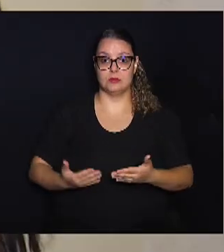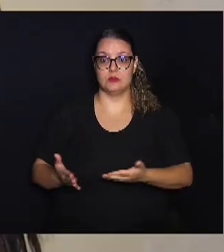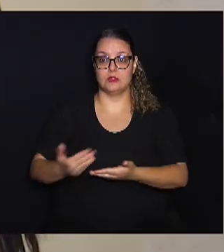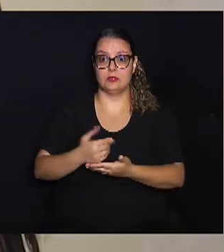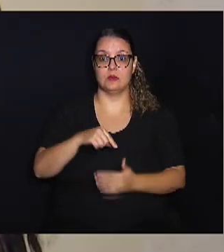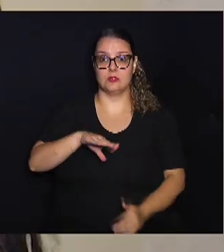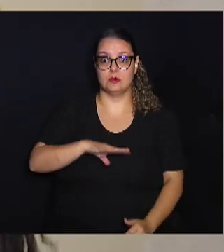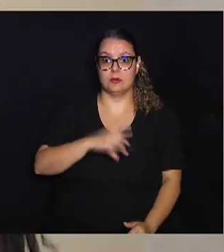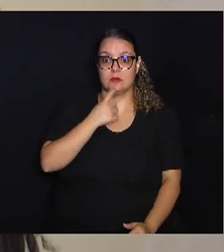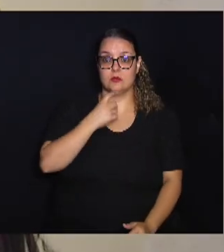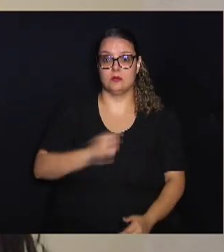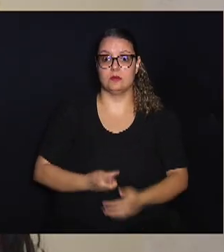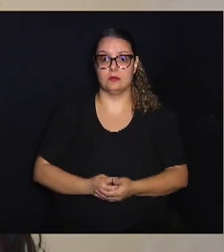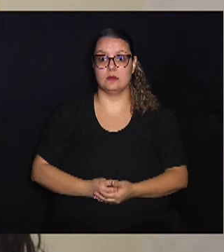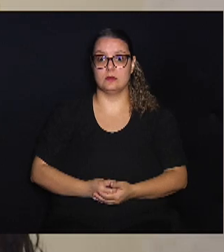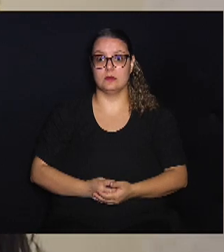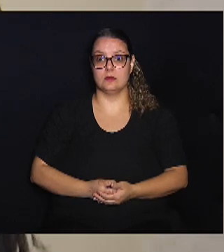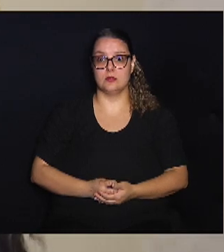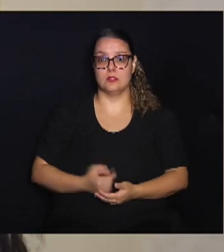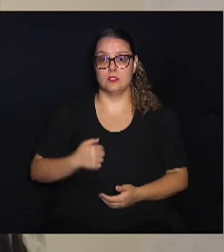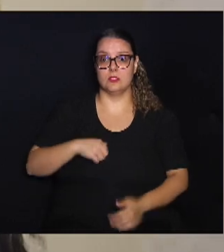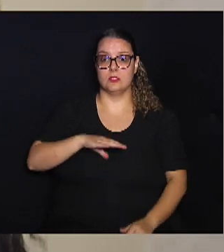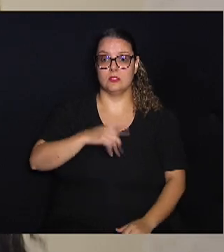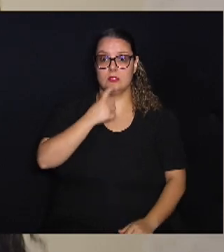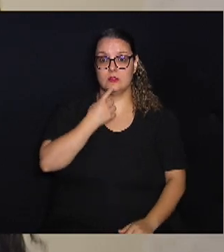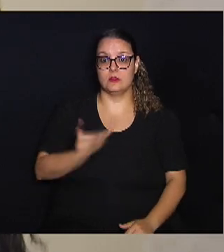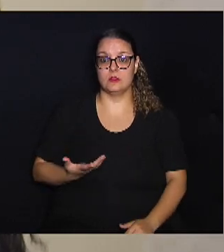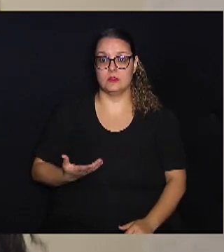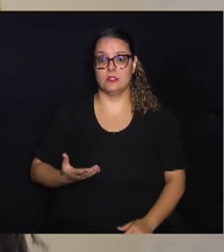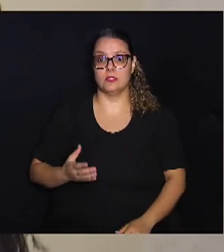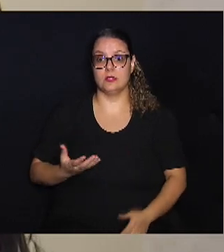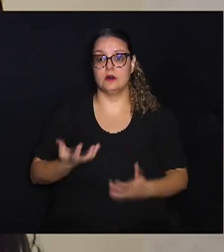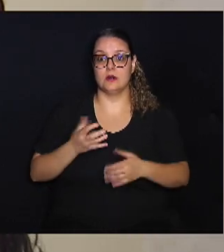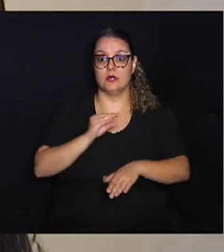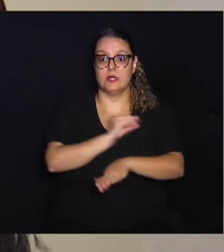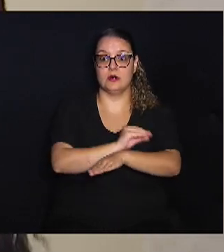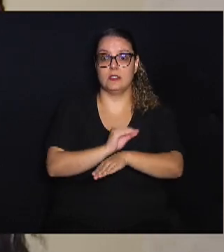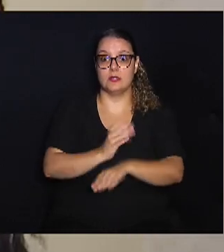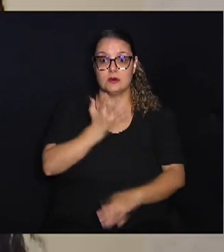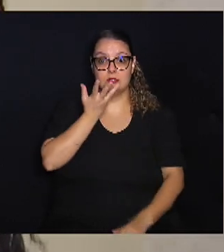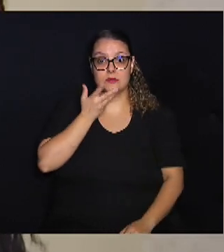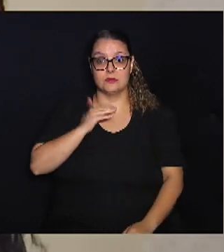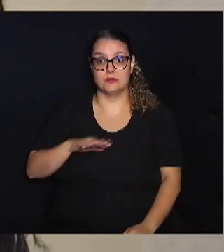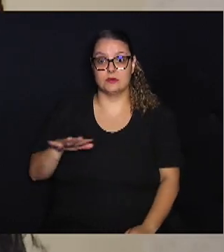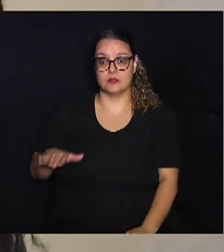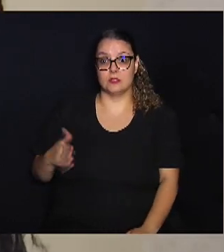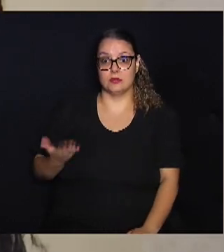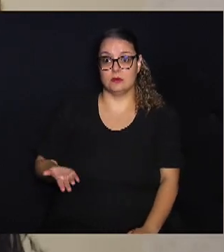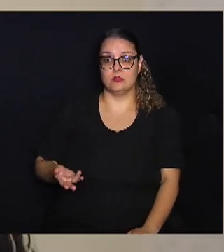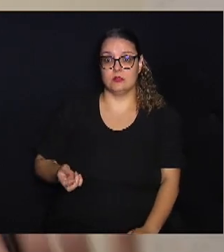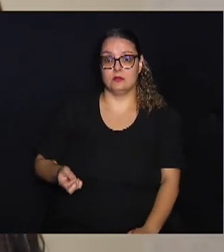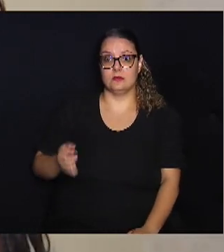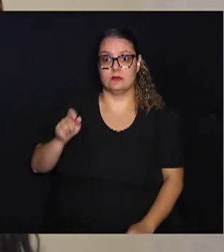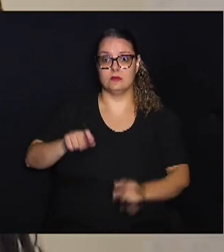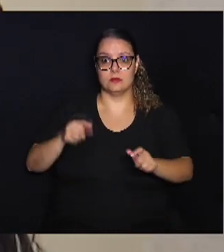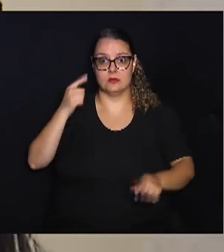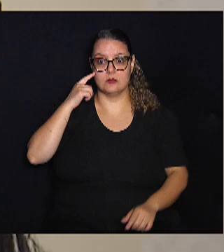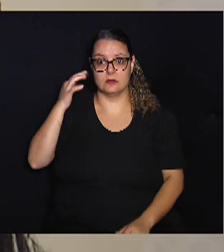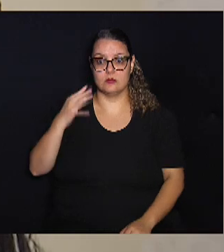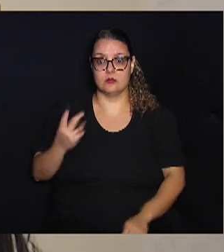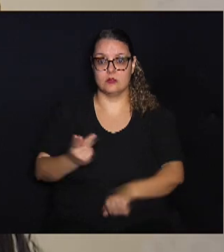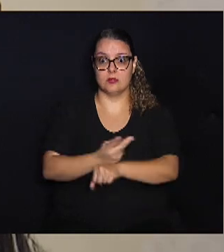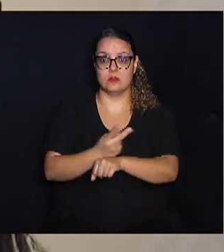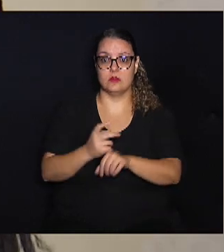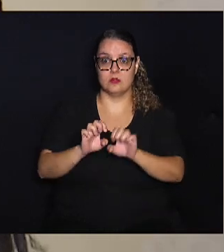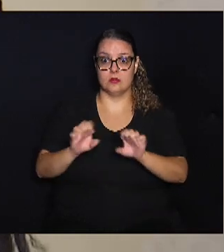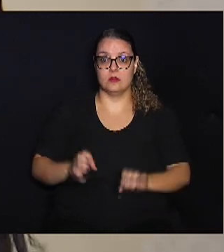Campinas. Minha família está na Bahia, eu estou em Campinas sozinha, quero cuidar de mais 4 crianças. As pessoas devem pensar, se você está procurando uma estrutura,